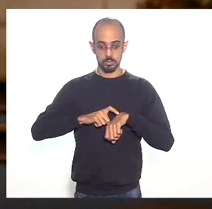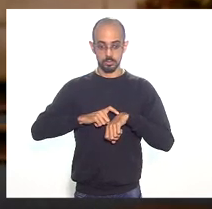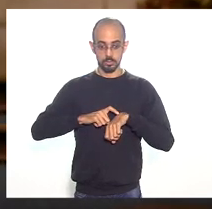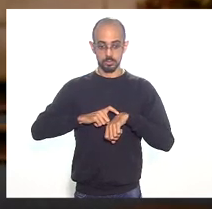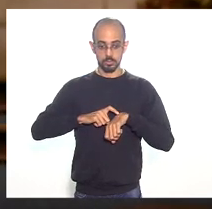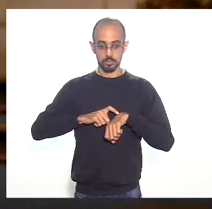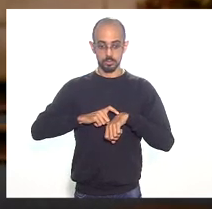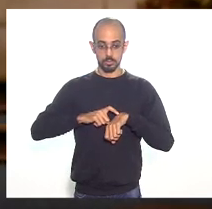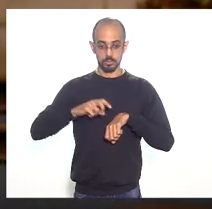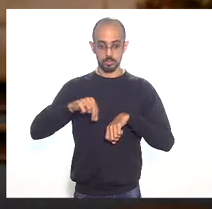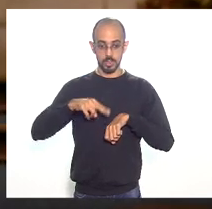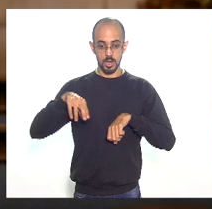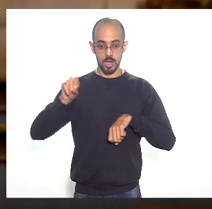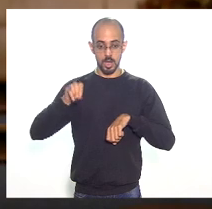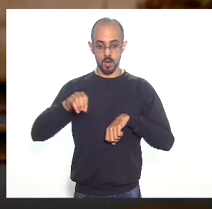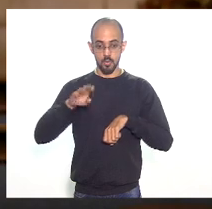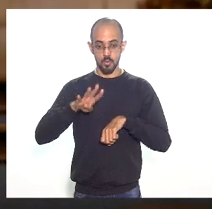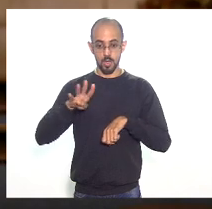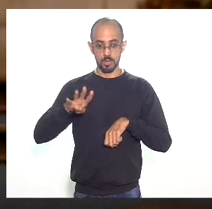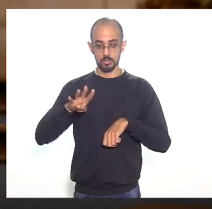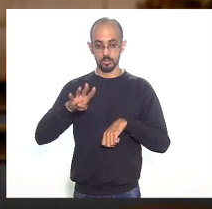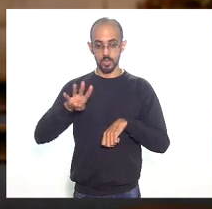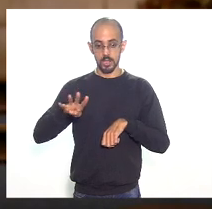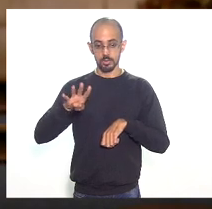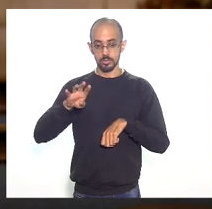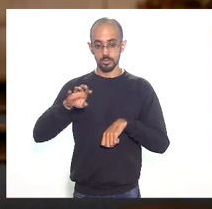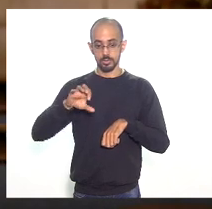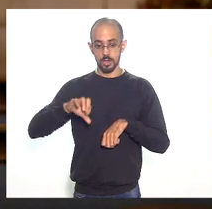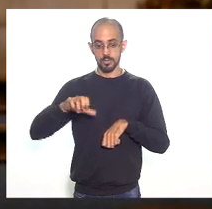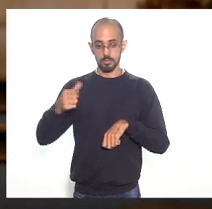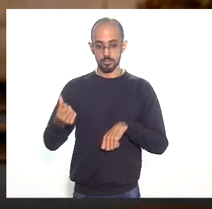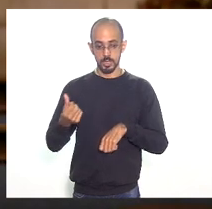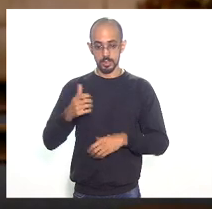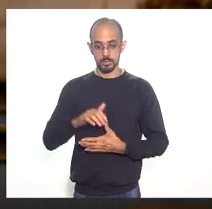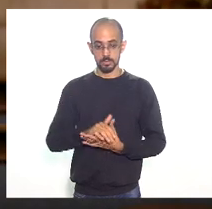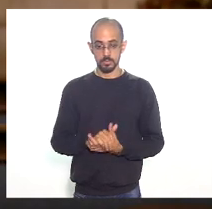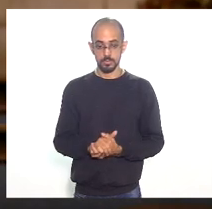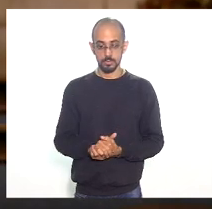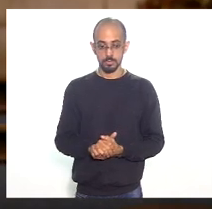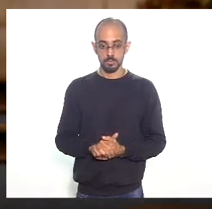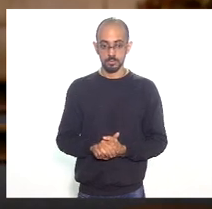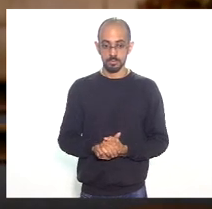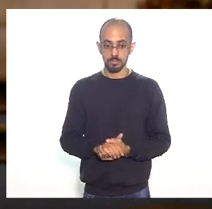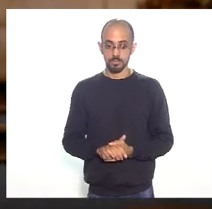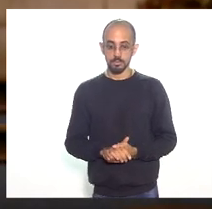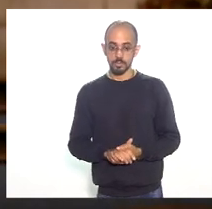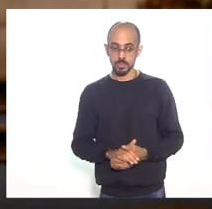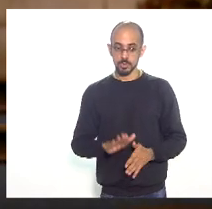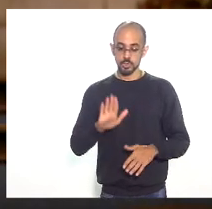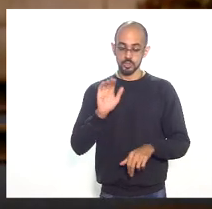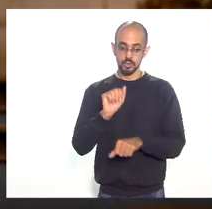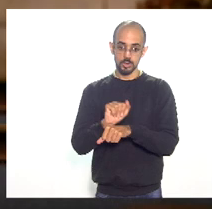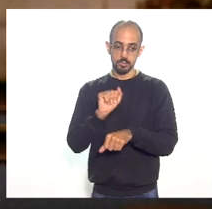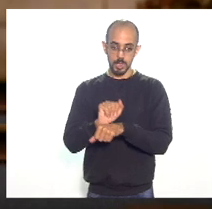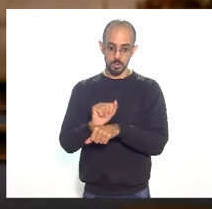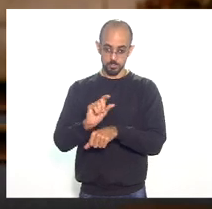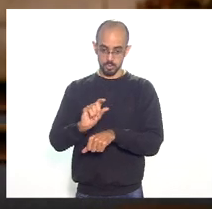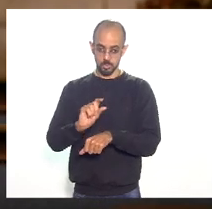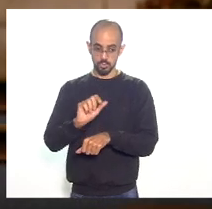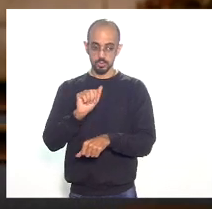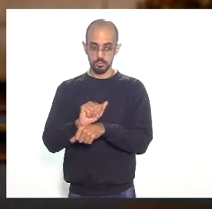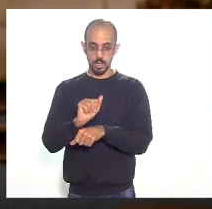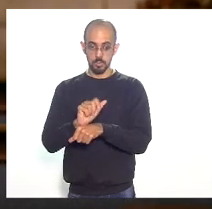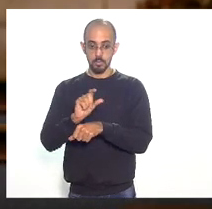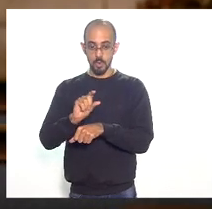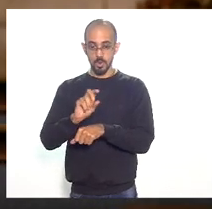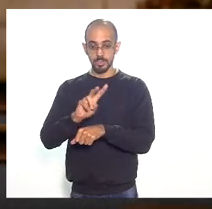Voto não, OPL 4496. Voto contrário. Um instante, por favor. Nós vamos